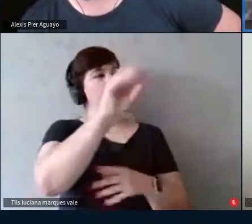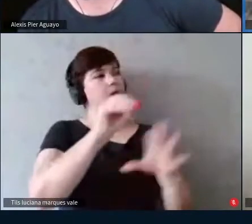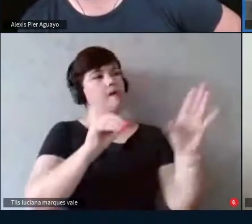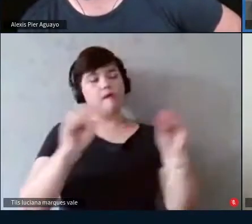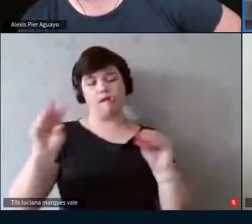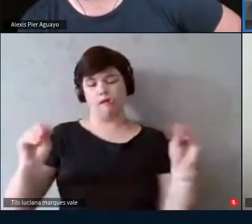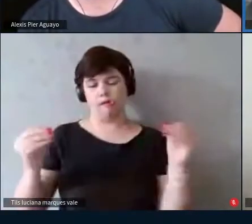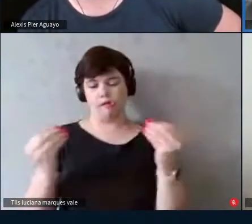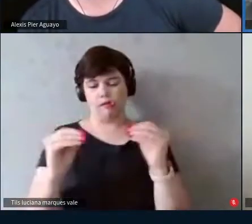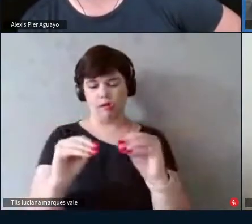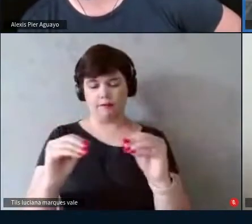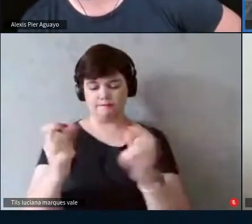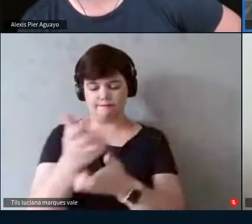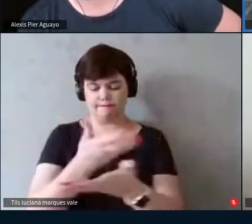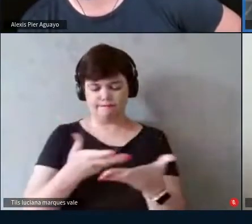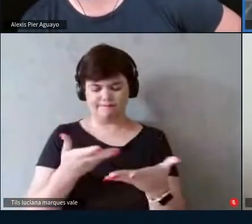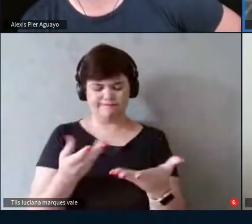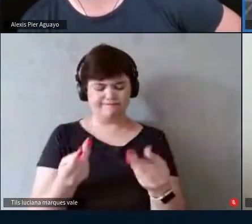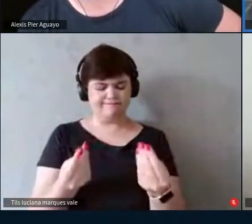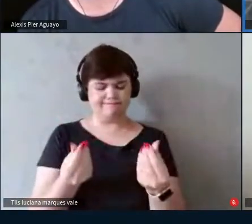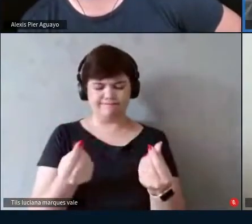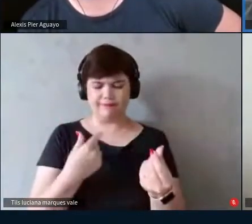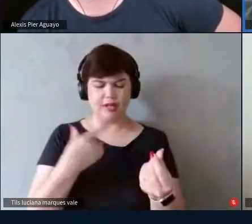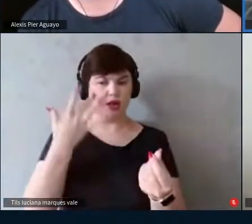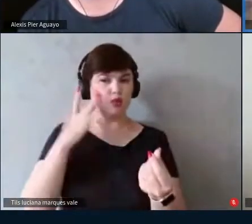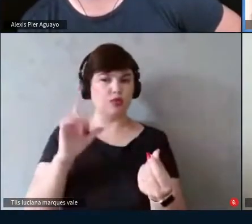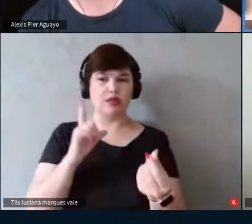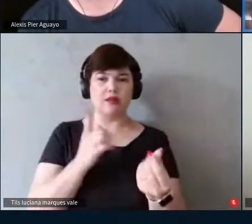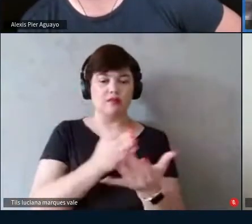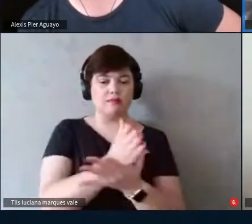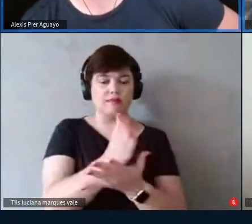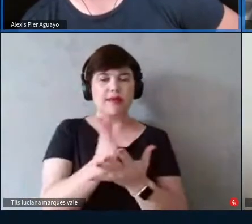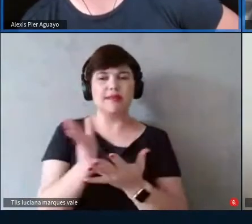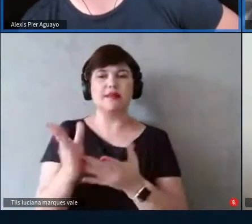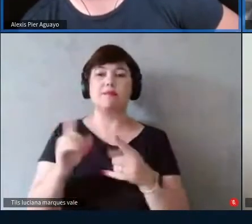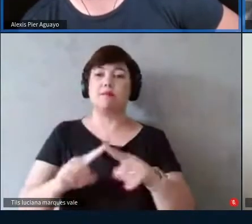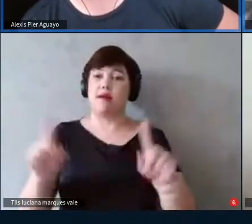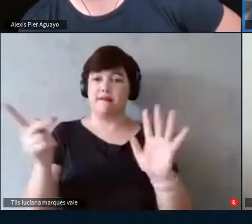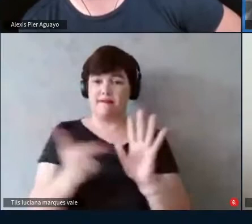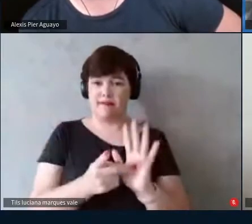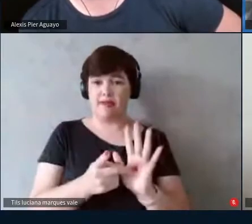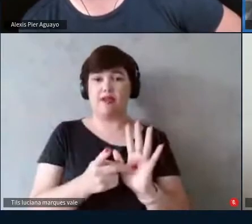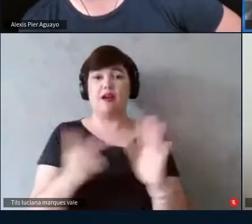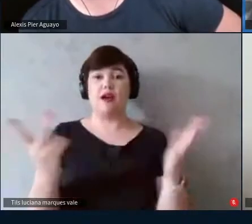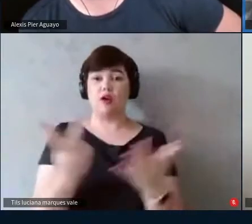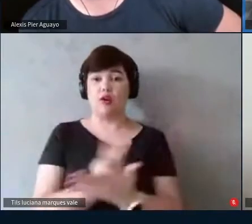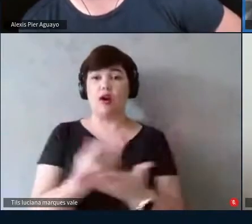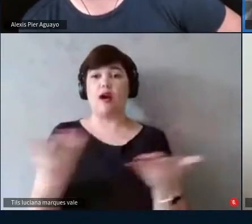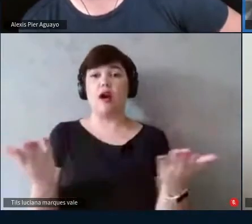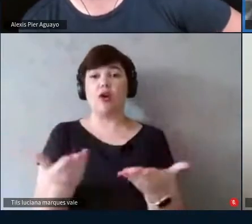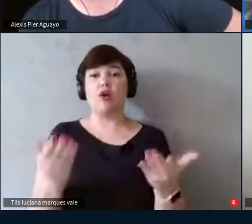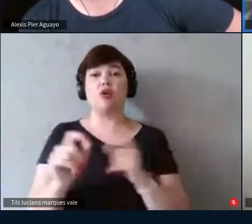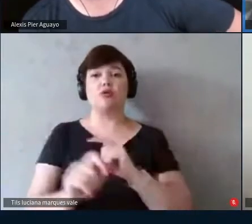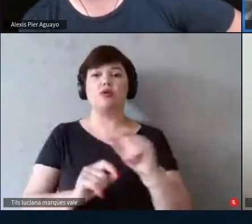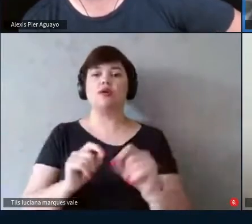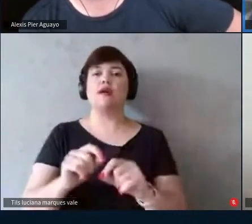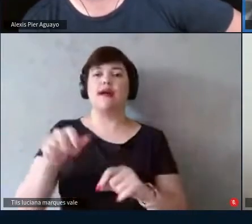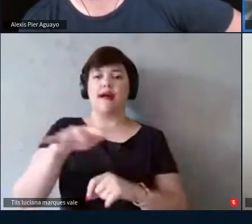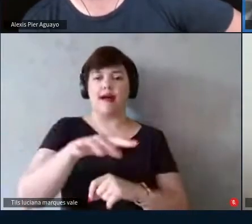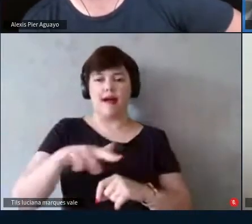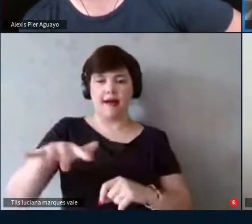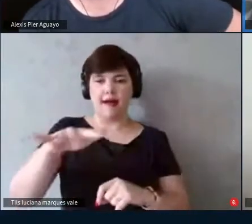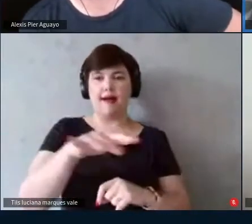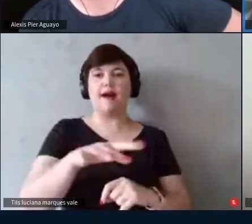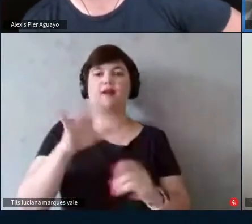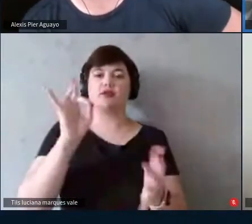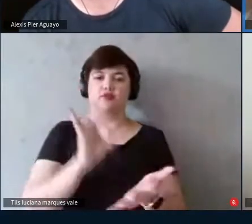pega aqui e fica uma coisa meio, eu não tenho linha, né? E, na verdade, o que está acontecendo agora é a área realmente